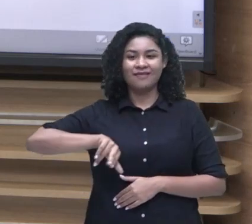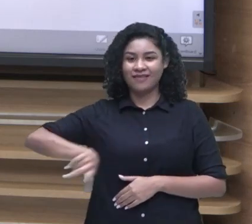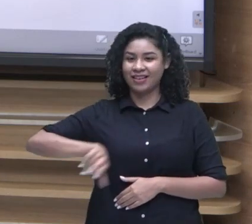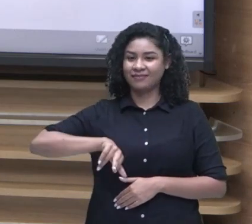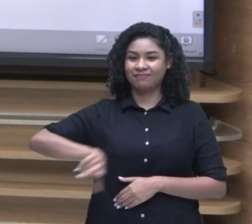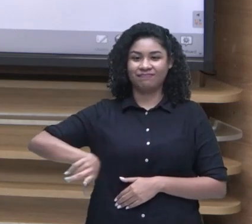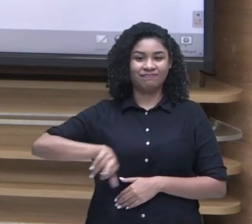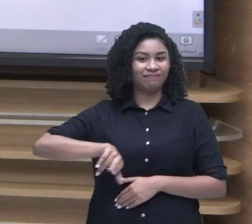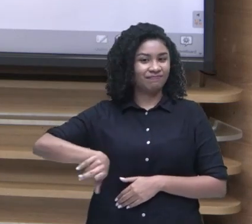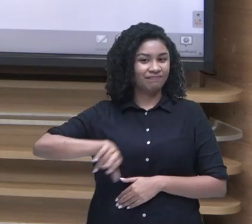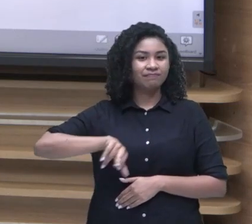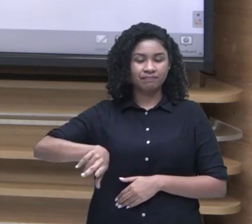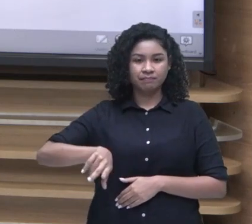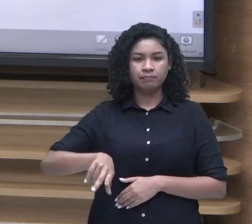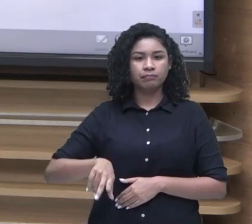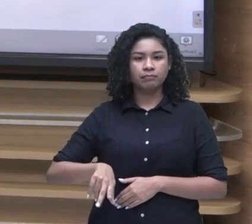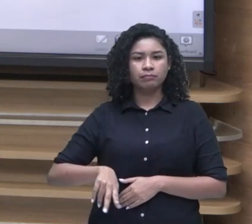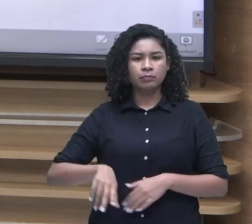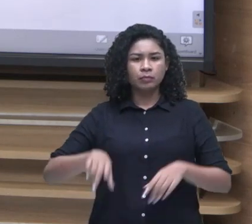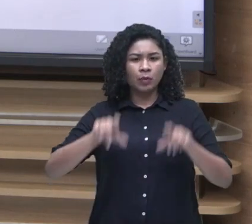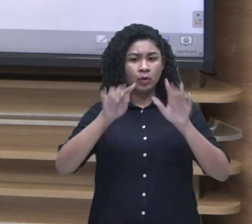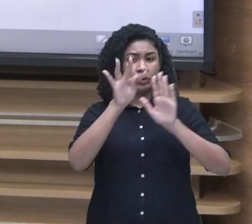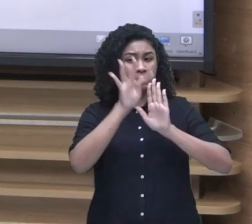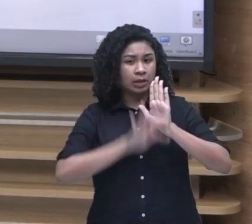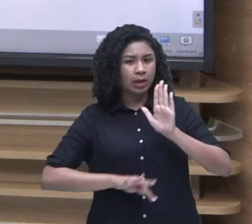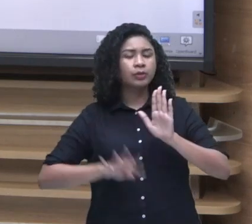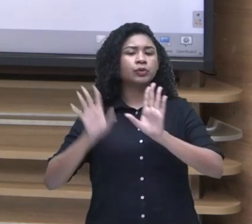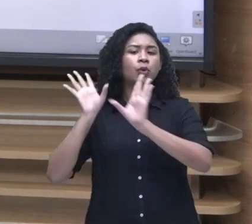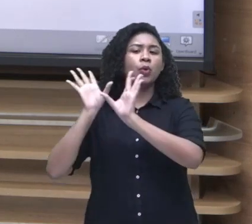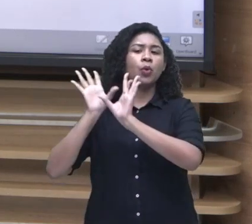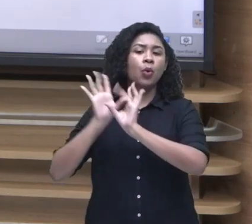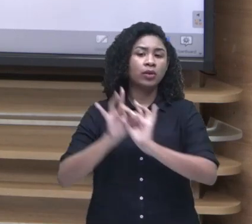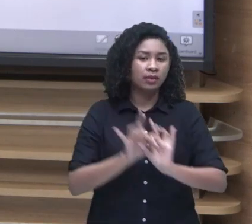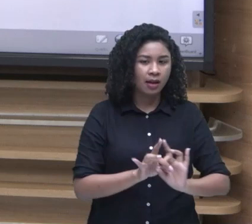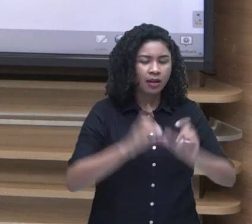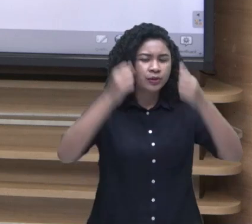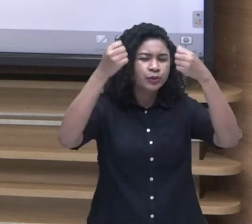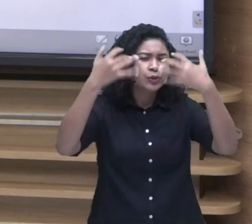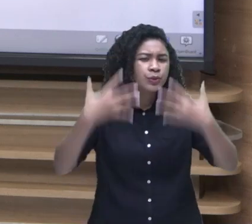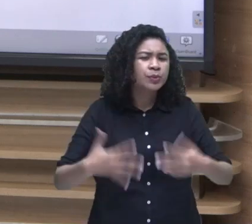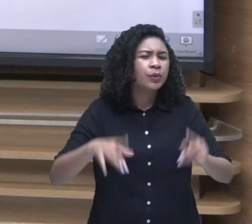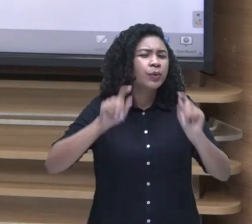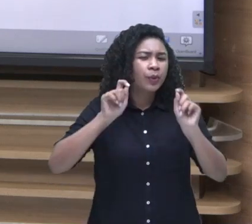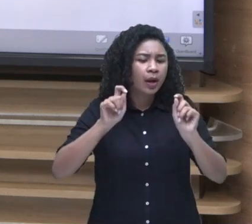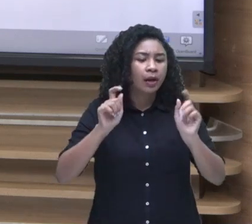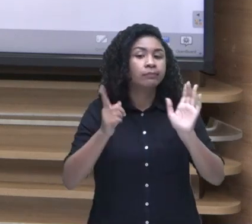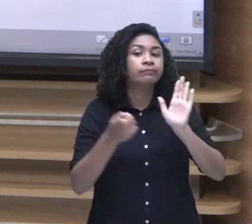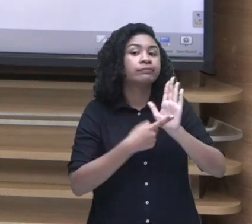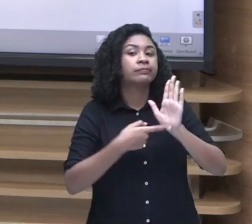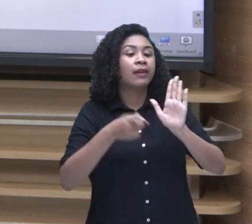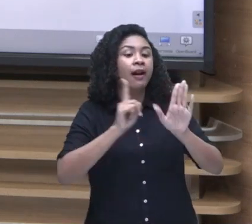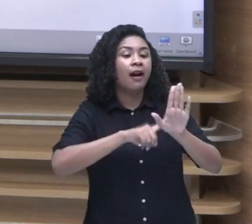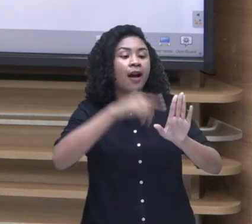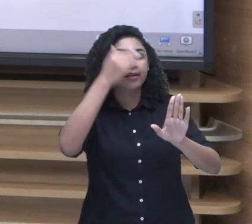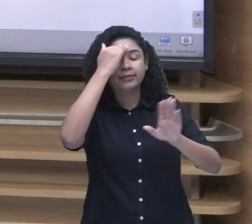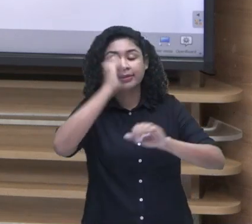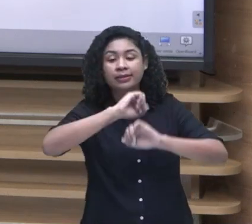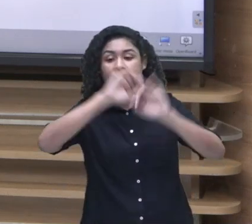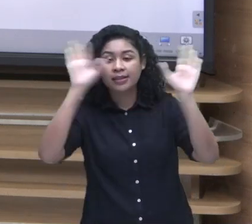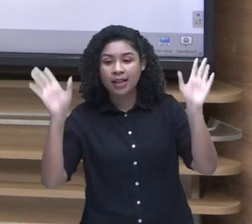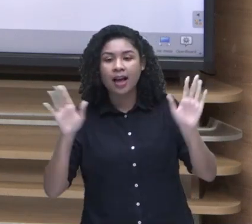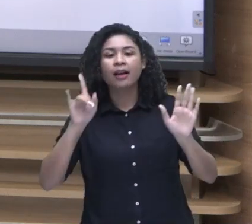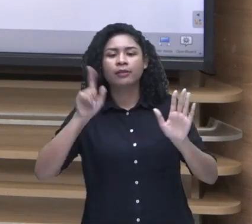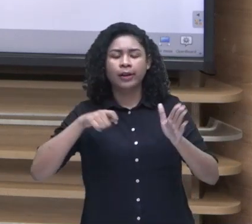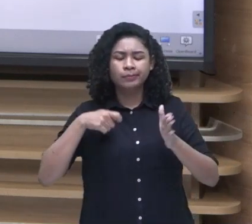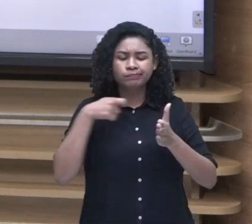gente perceber que esta pedra se trata de obstáculos. Assim, quando você anda no caminho, tem uma pedra